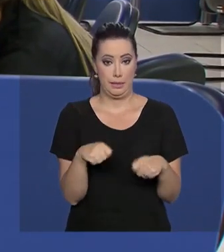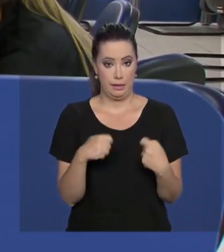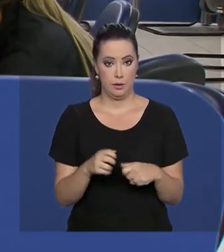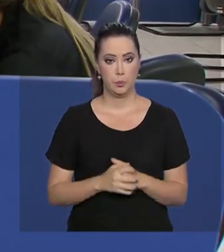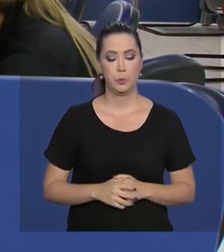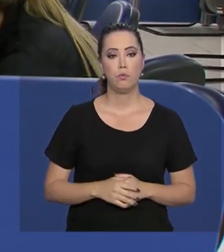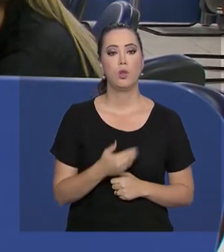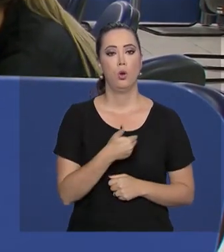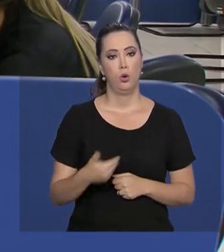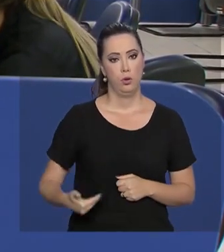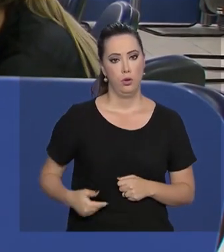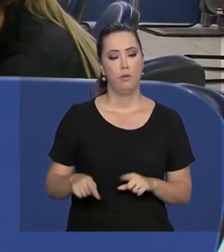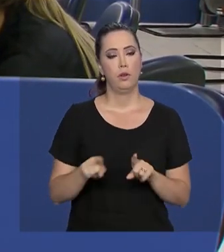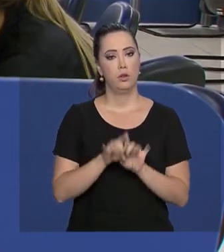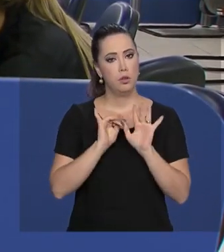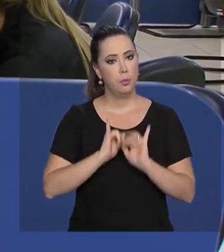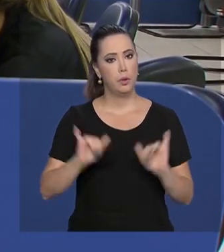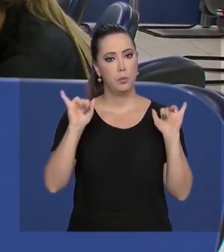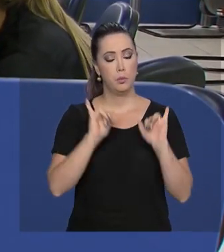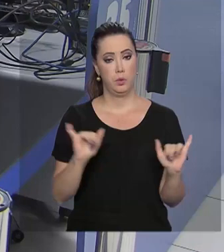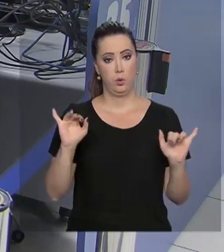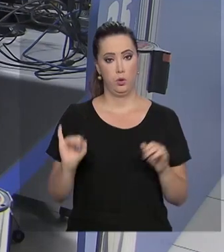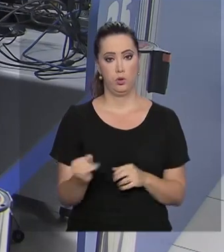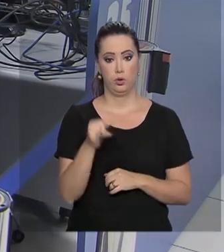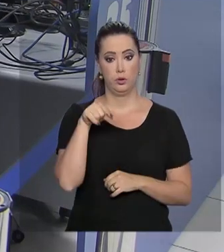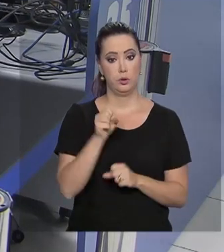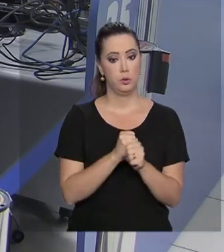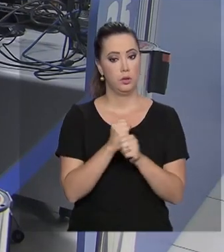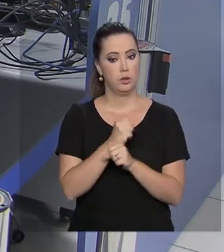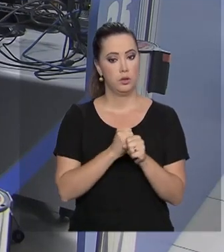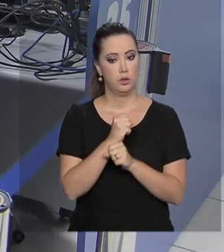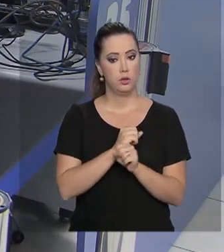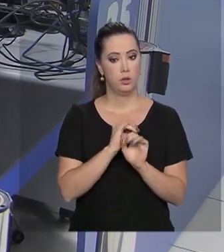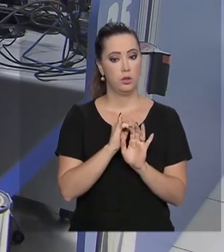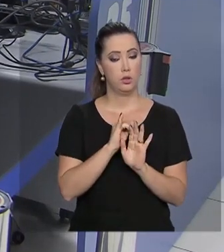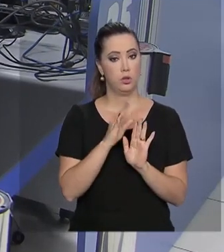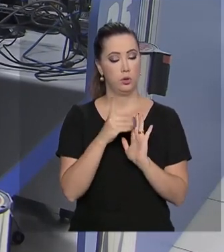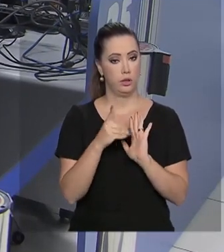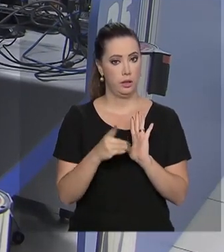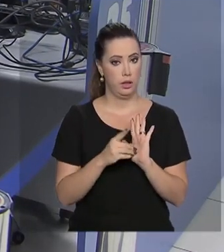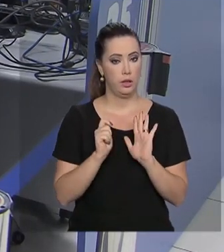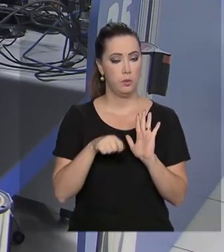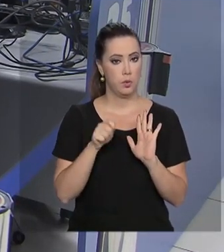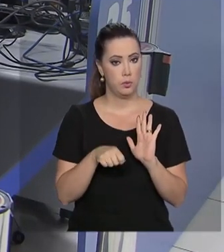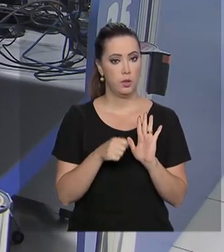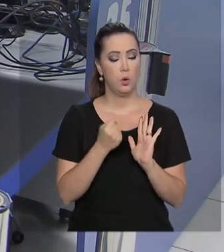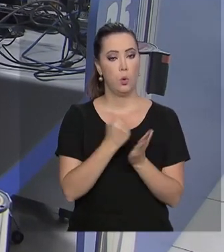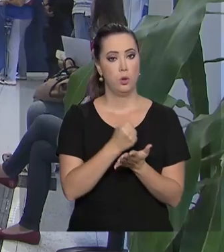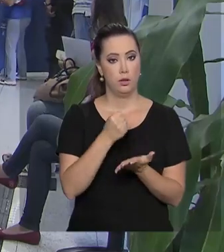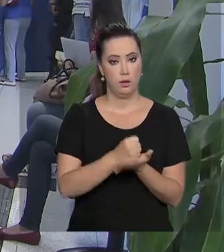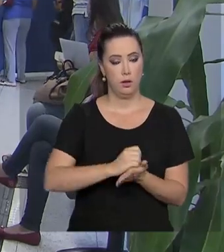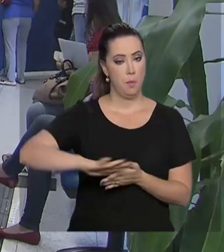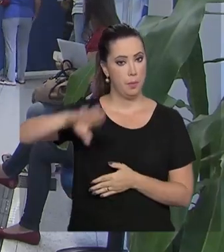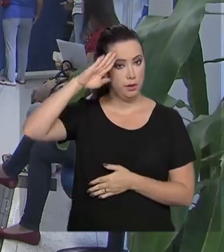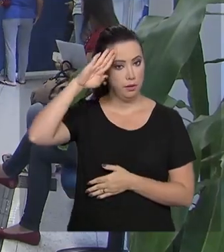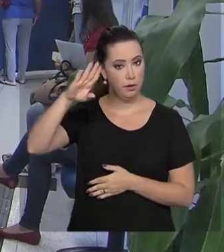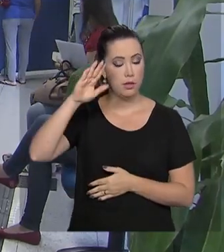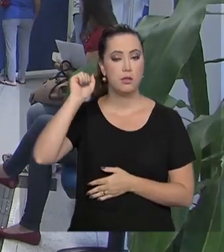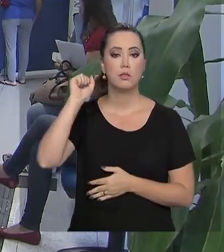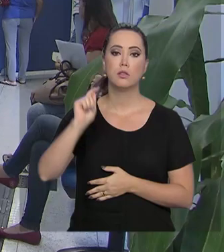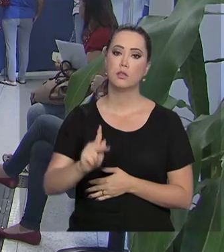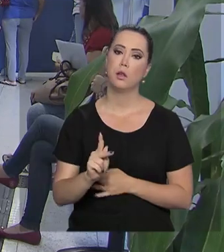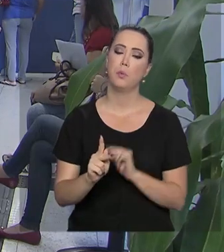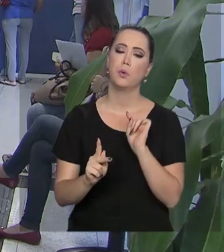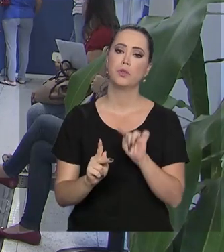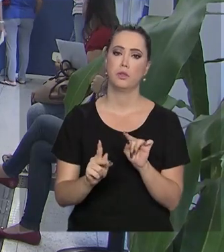O governo também publicou em janeiro desse ano um decreto que permite a contratação de militares da reserva para auxiliar